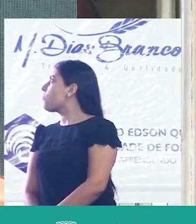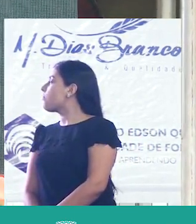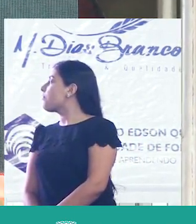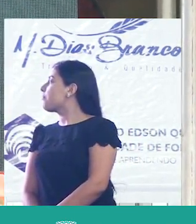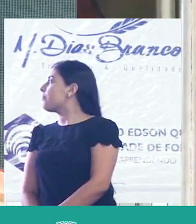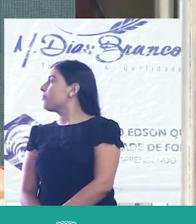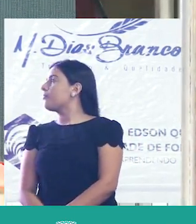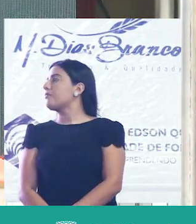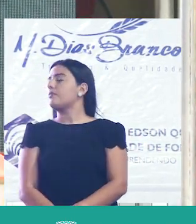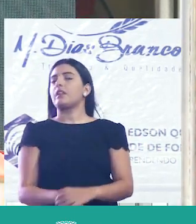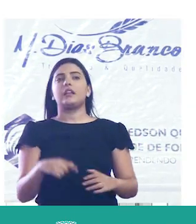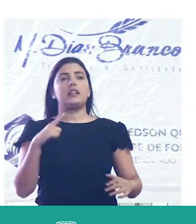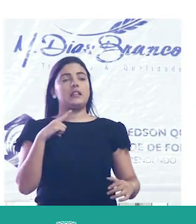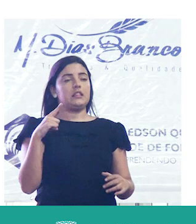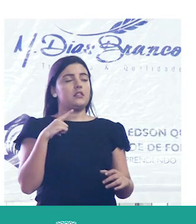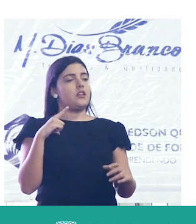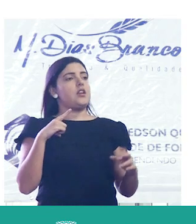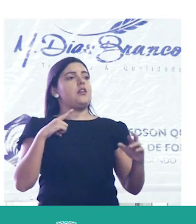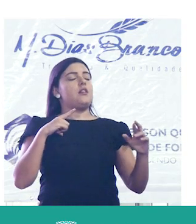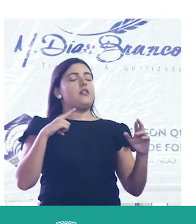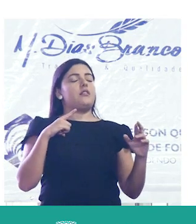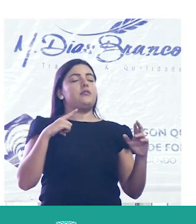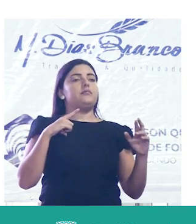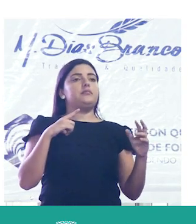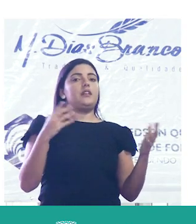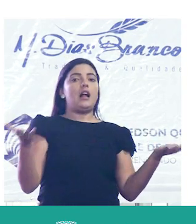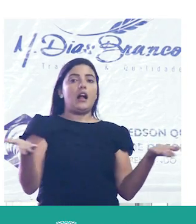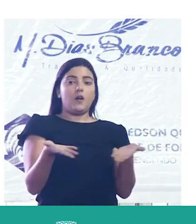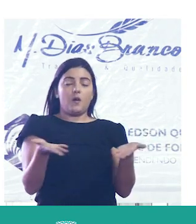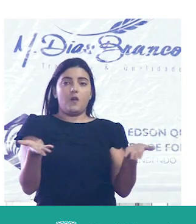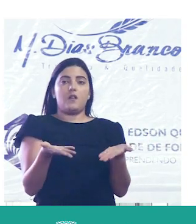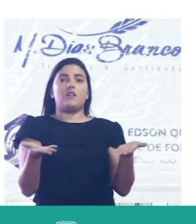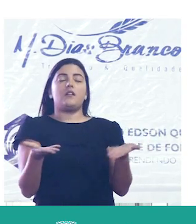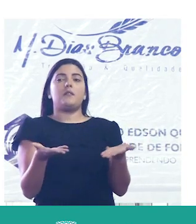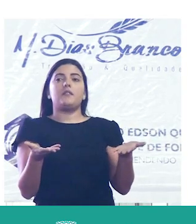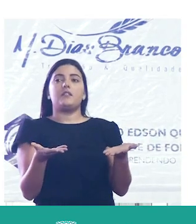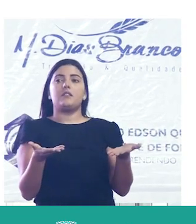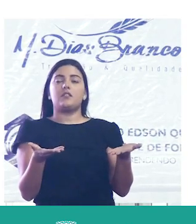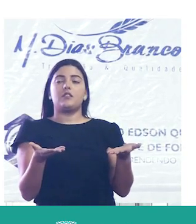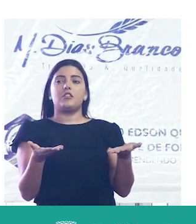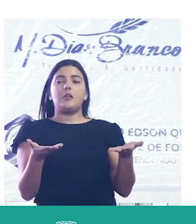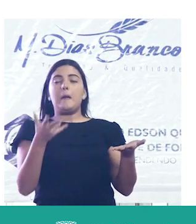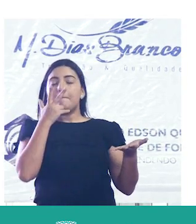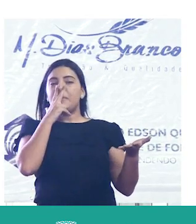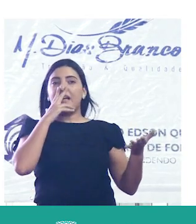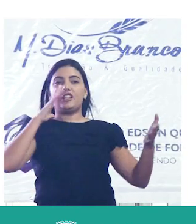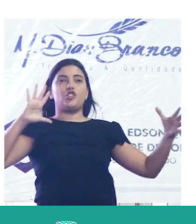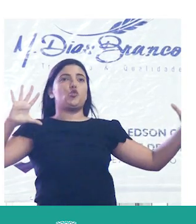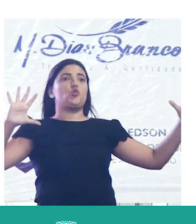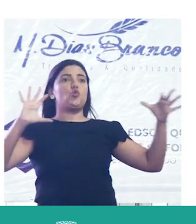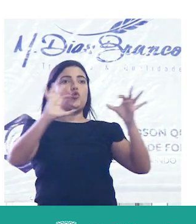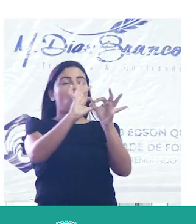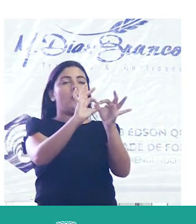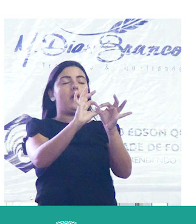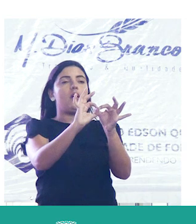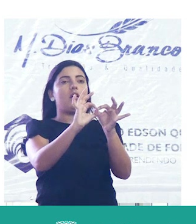Companheiros, quando você tiver 2 ou mais reações, dê um jeito de transformá-las em uma só.